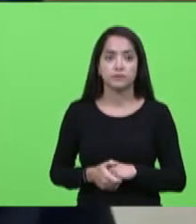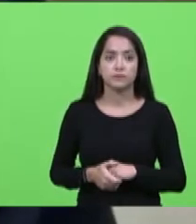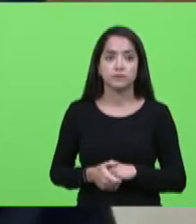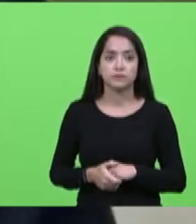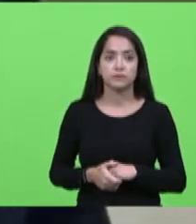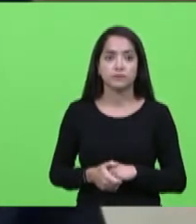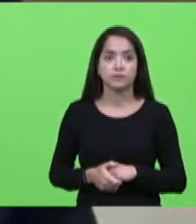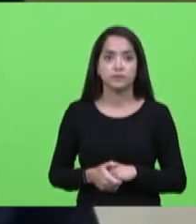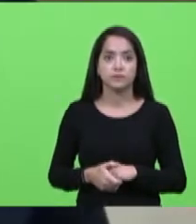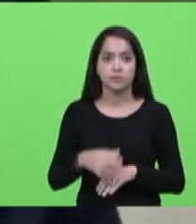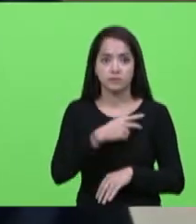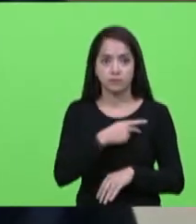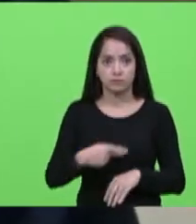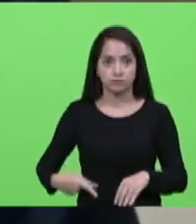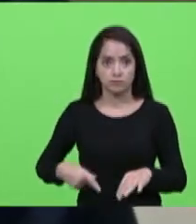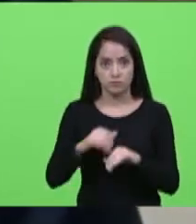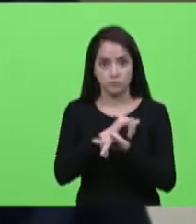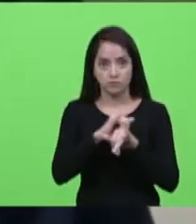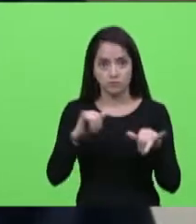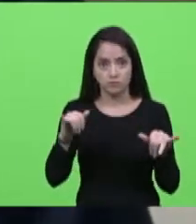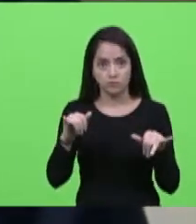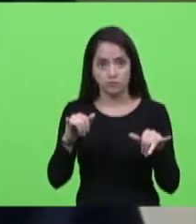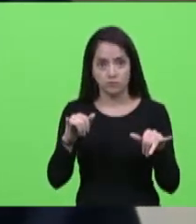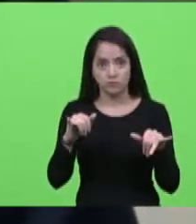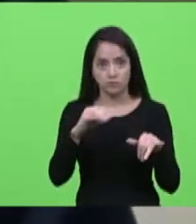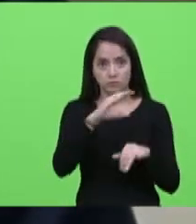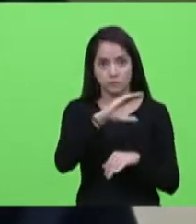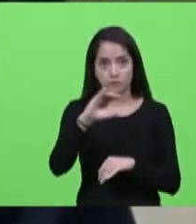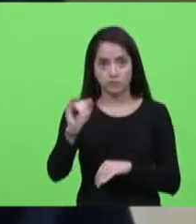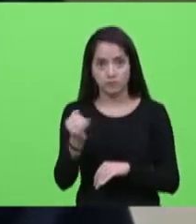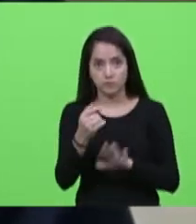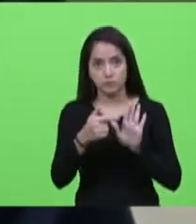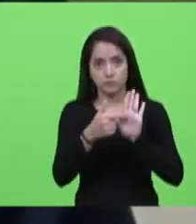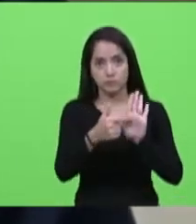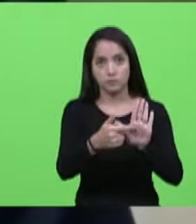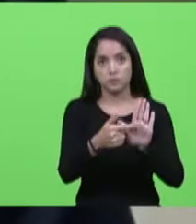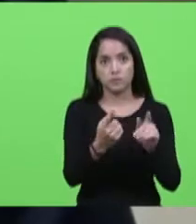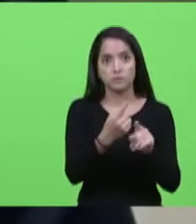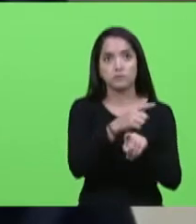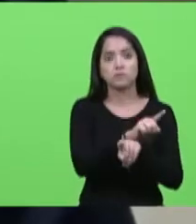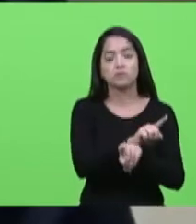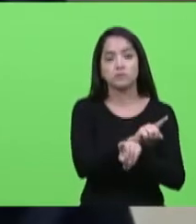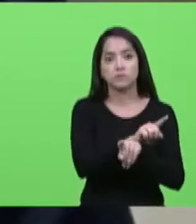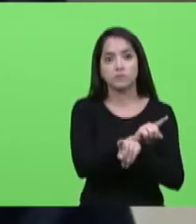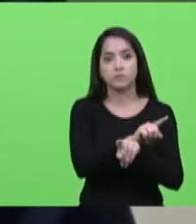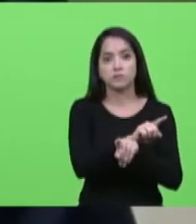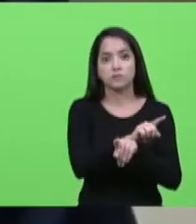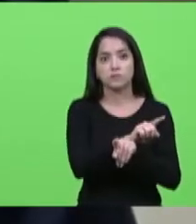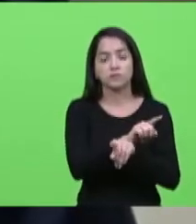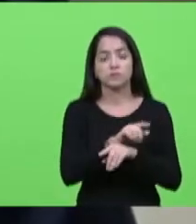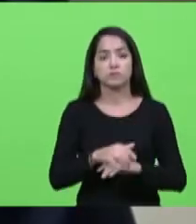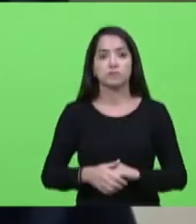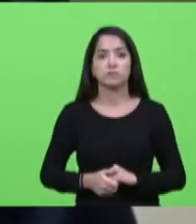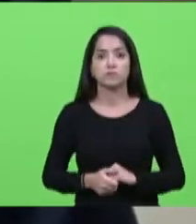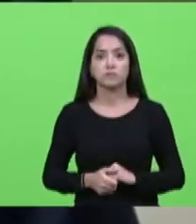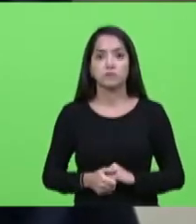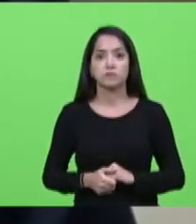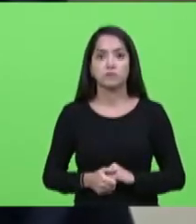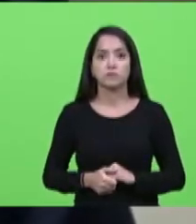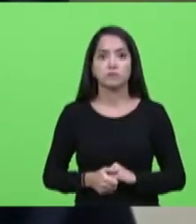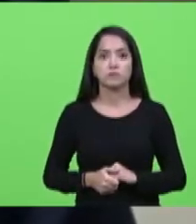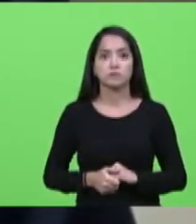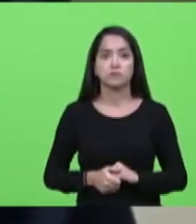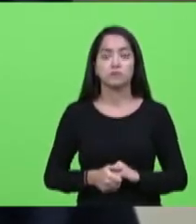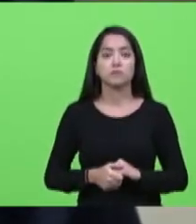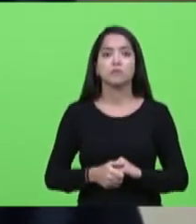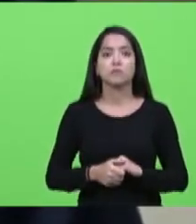A presidência comunica que a CCJ apresentou parecer contrário às seguintes matérias, que as mesmas